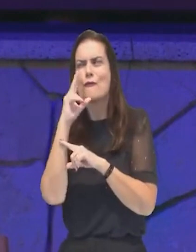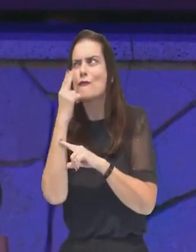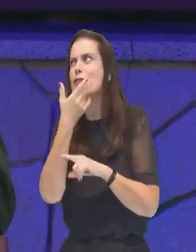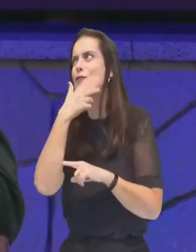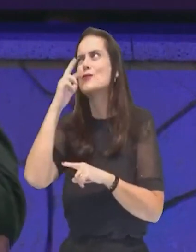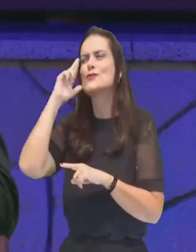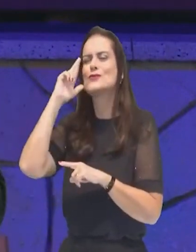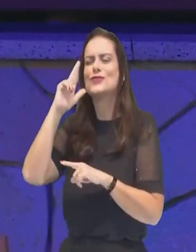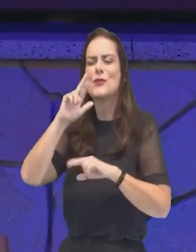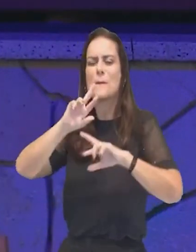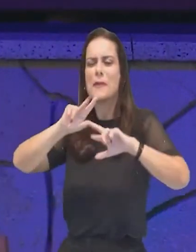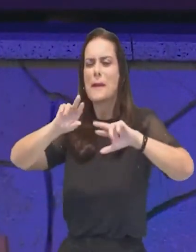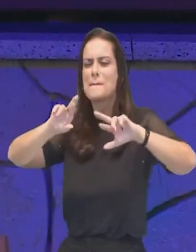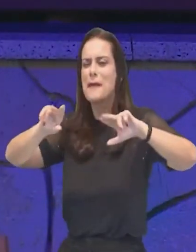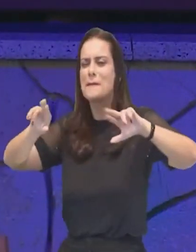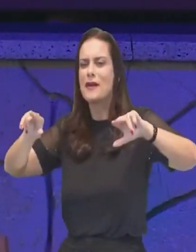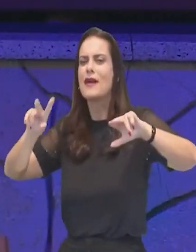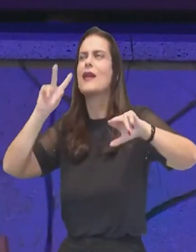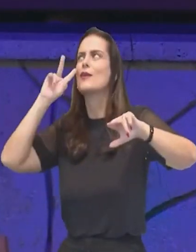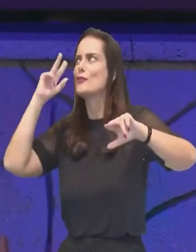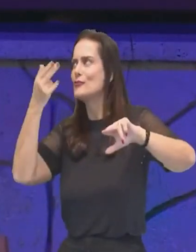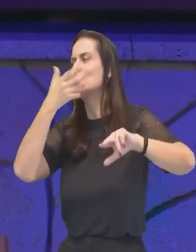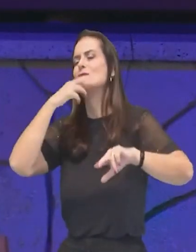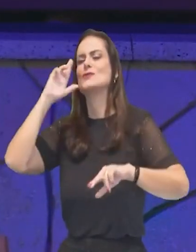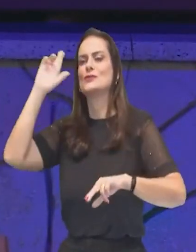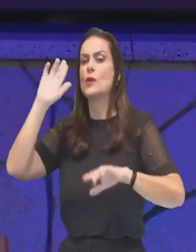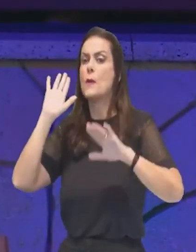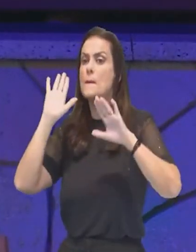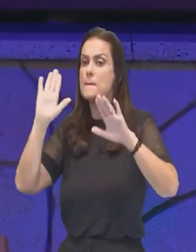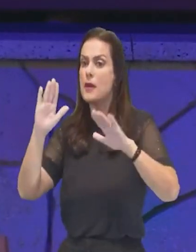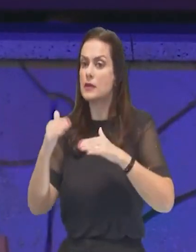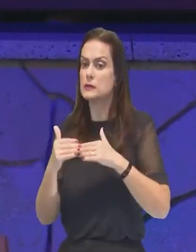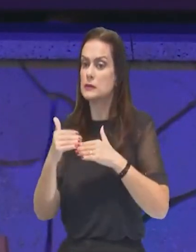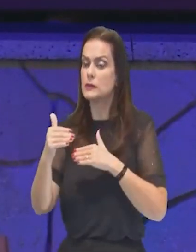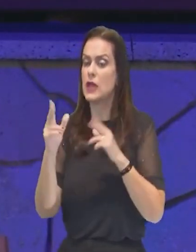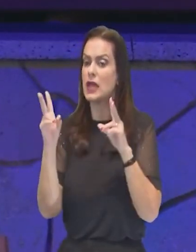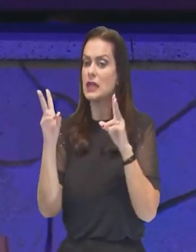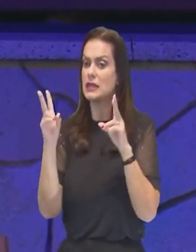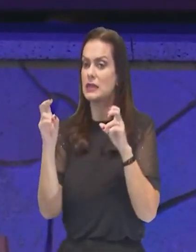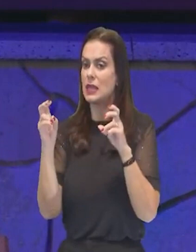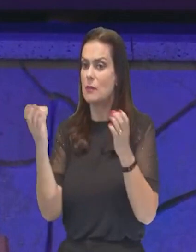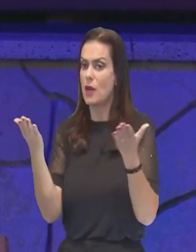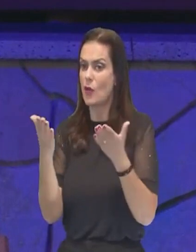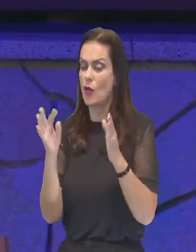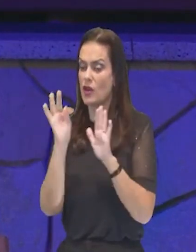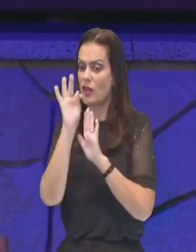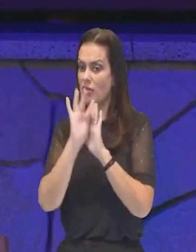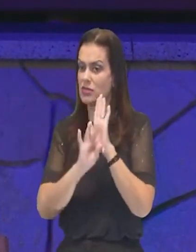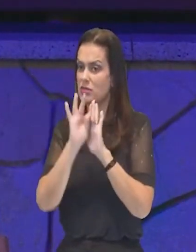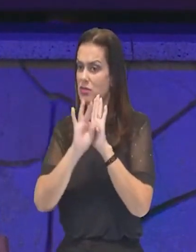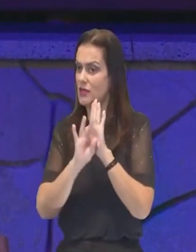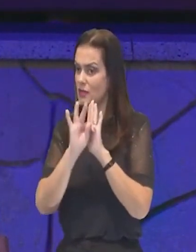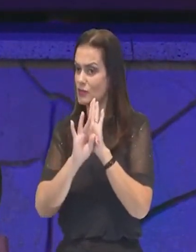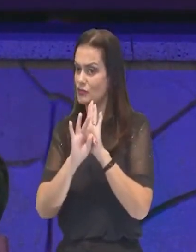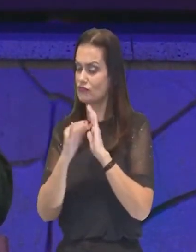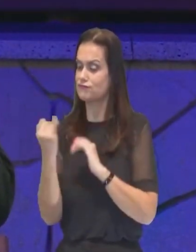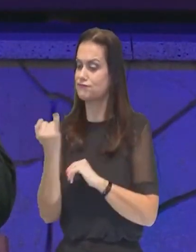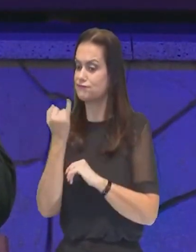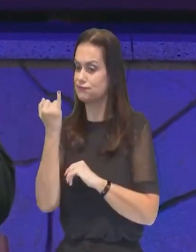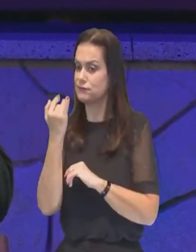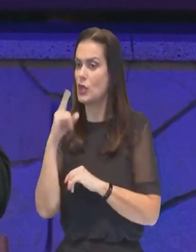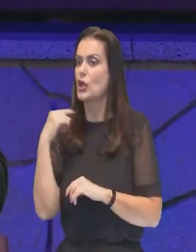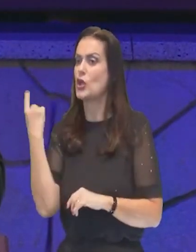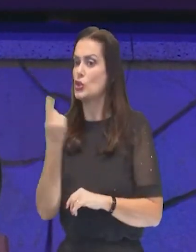queridos. Eu vi o Senhor. Mas nós estamos diante de um texto muito interessante que